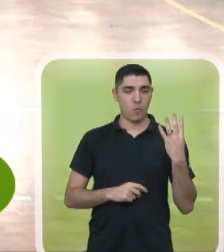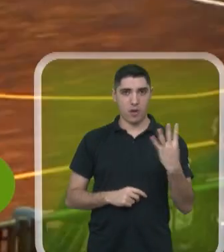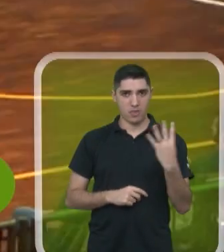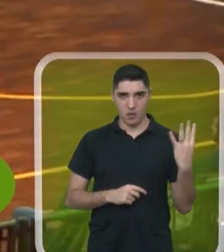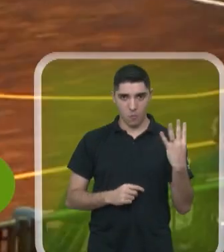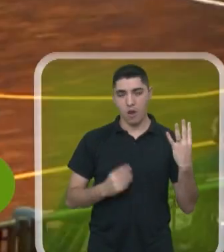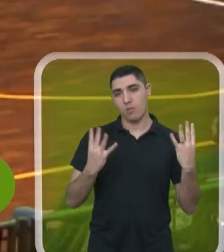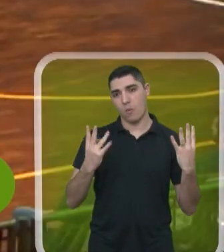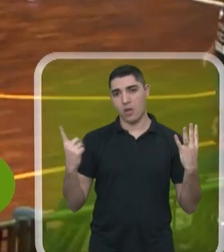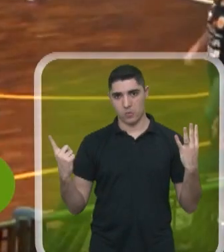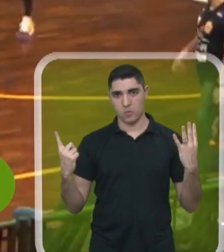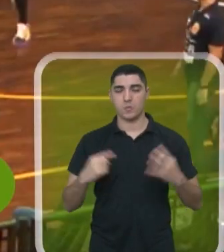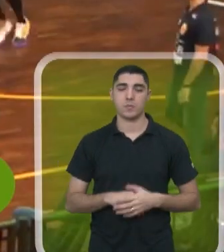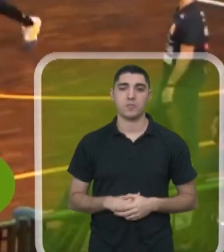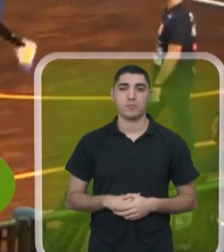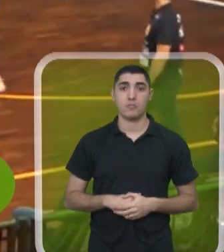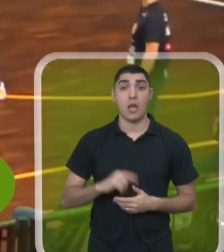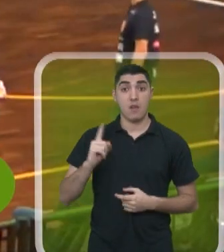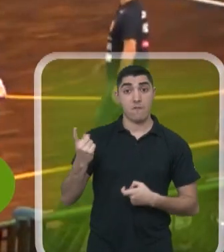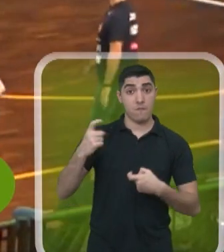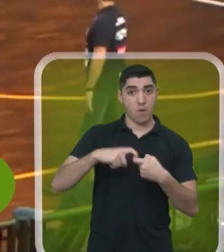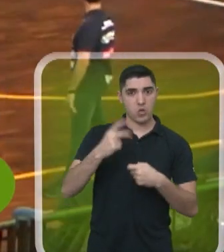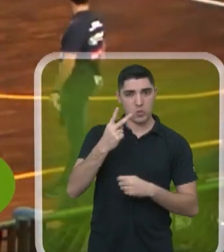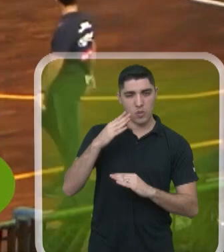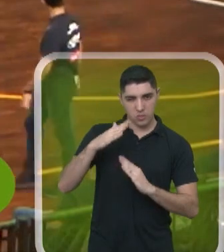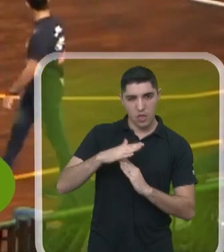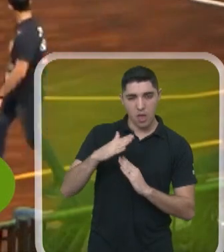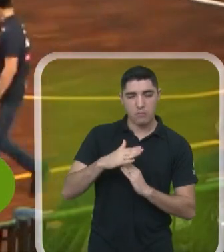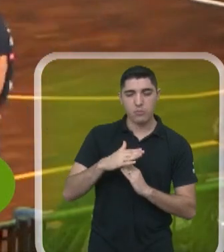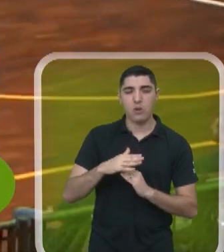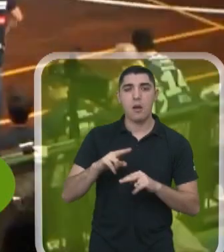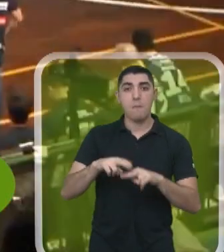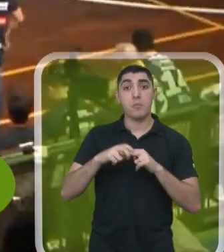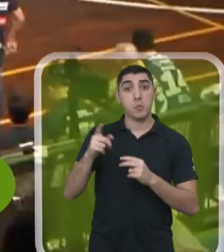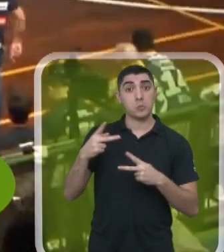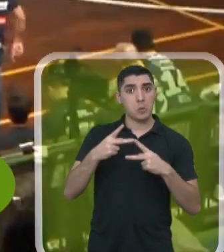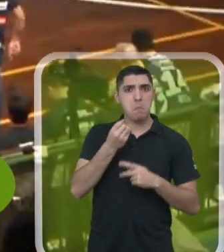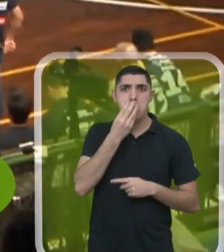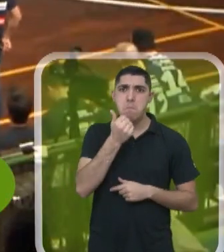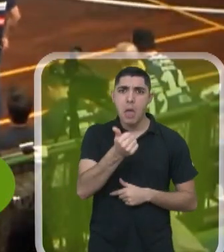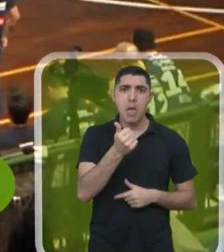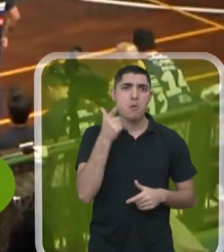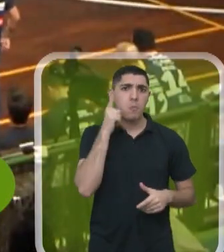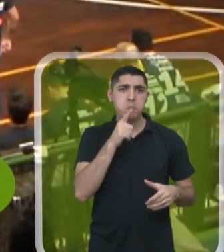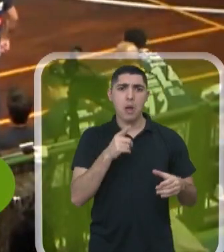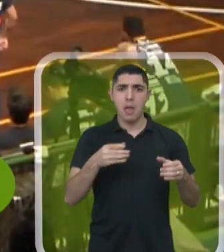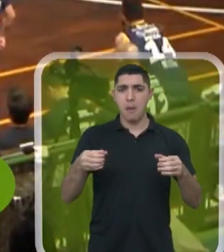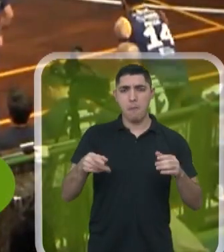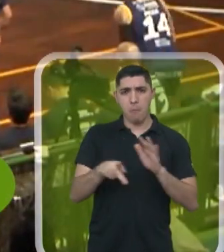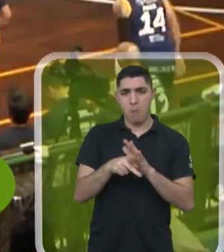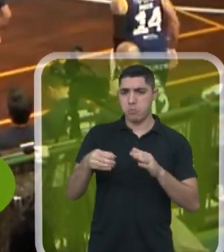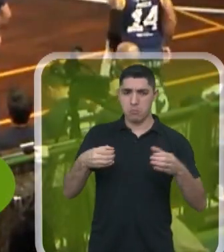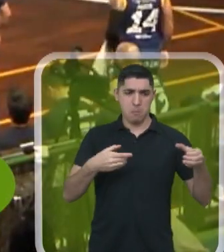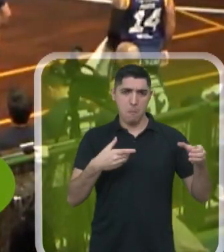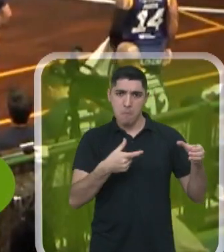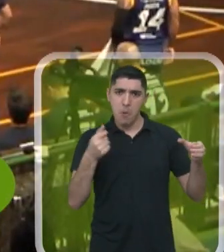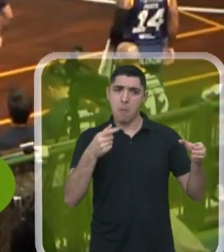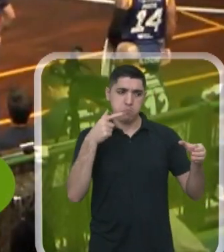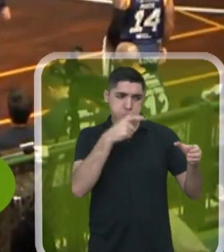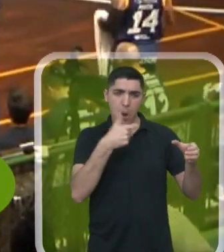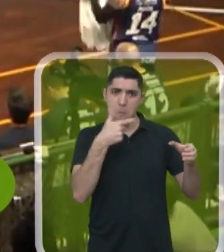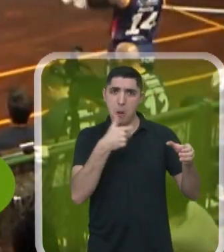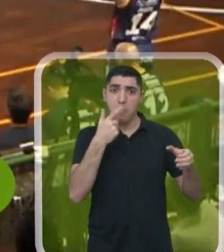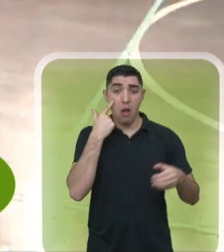44-41. De volta para o segundo tempo, o São José começou bem o terceiro quarto e chegou a abrir 7 de vantagem nessa bola chorada